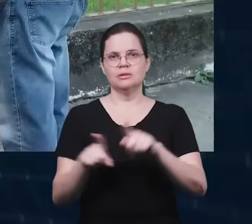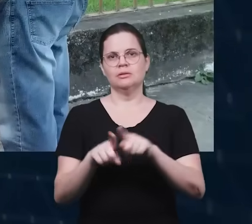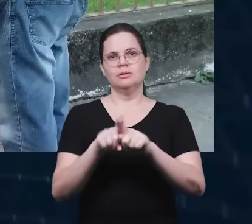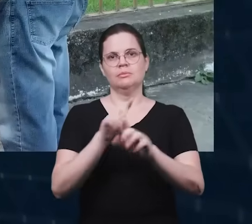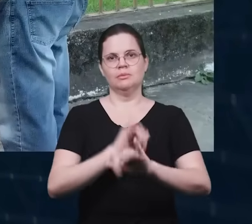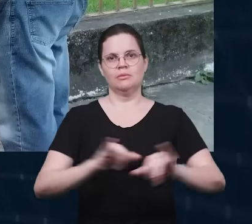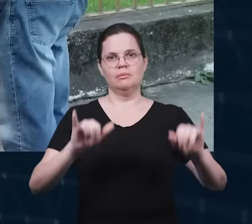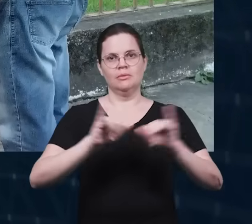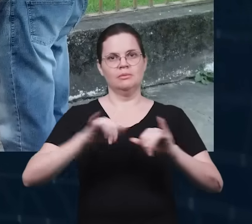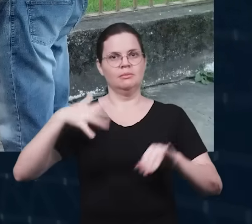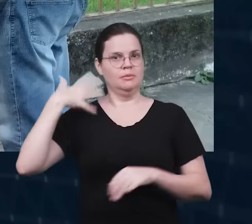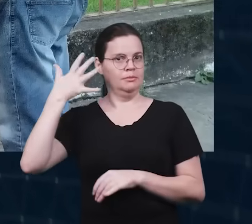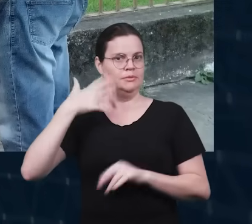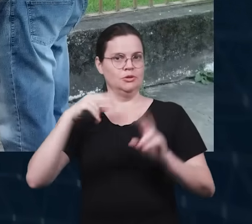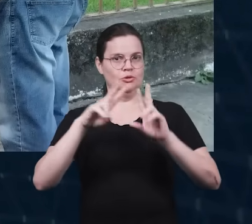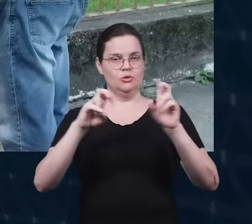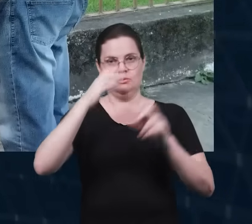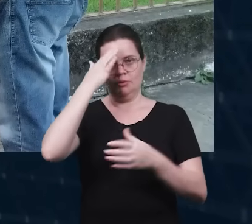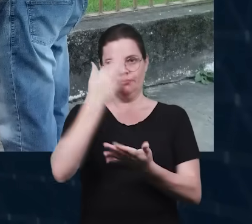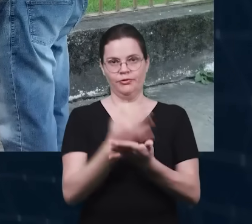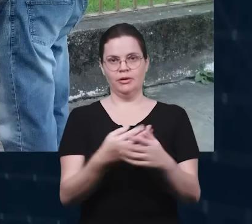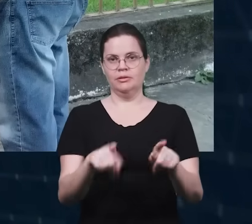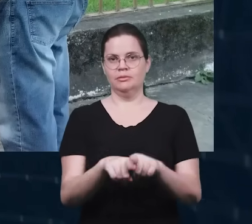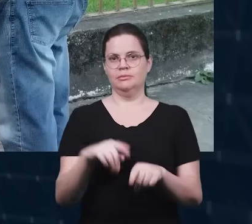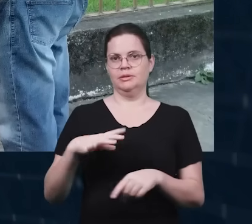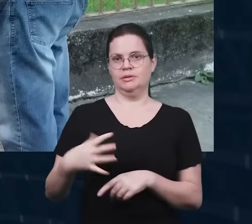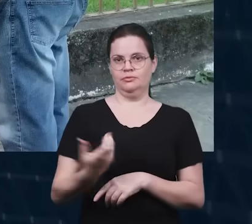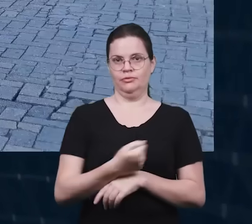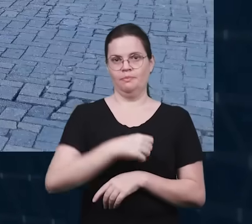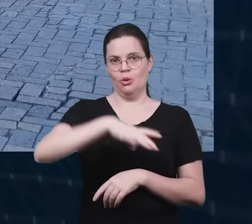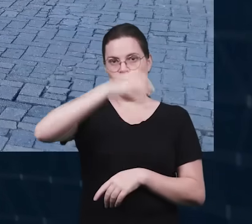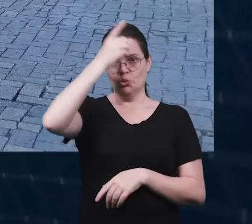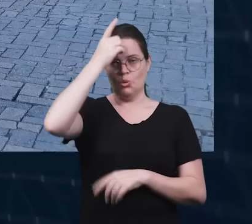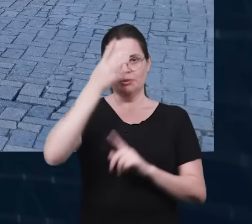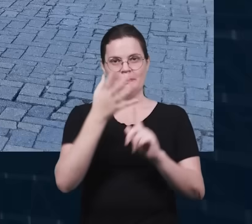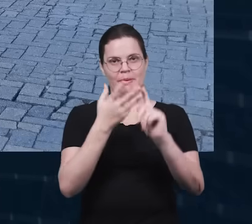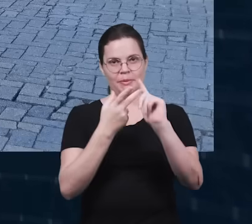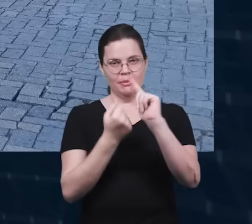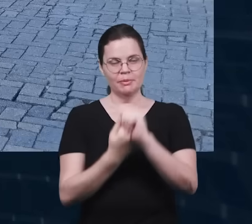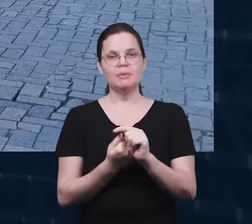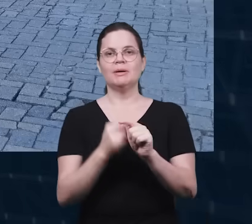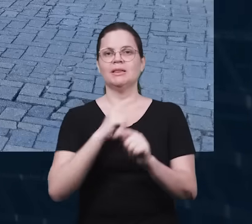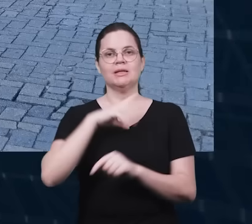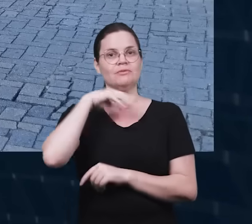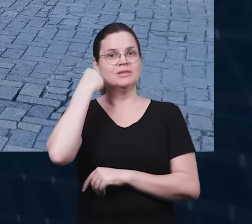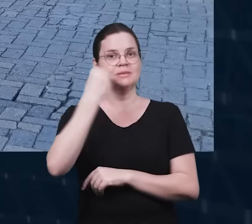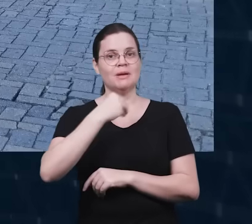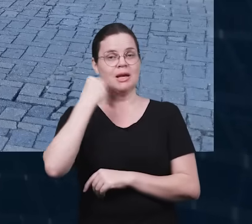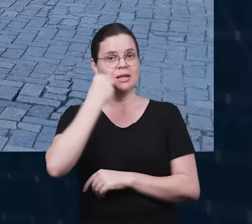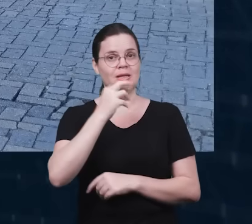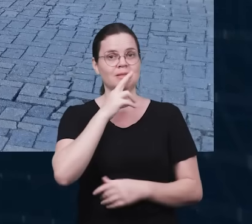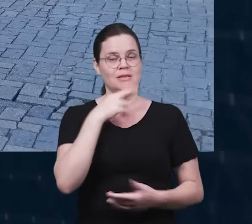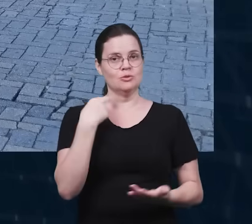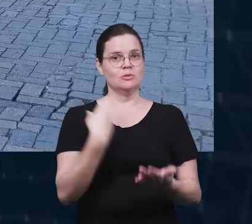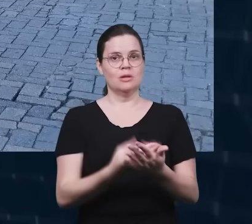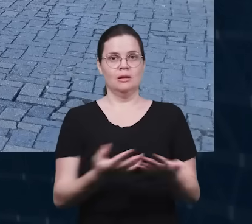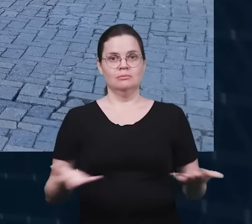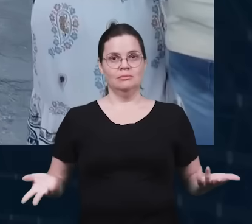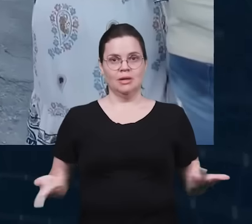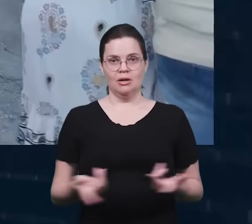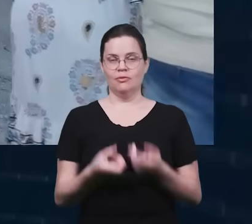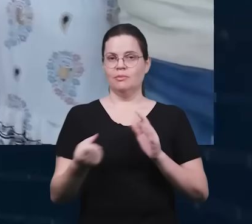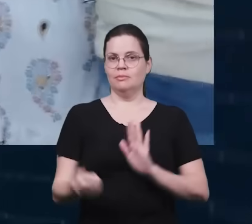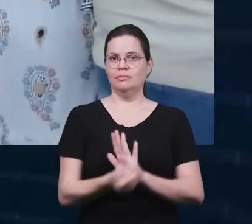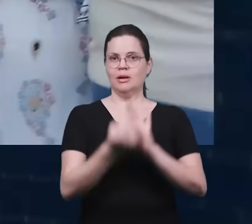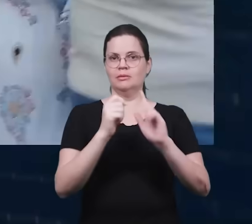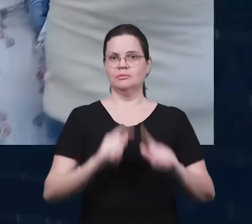e salvação. Os dons espirituais concedidos pelo Senhor se manifestaram em experiências marcantes, confirmando a